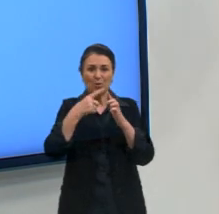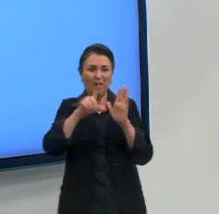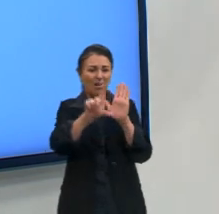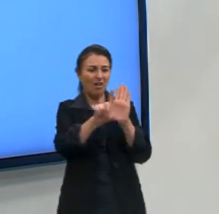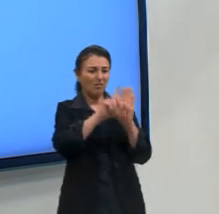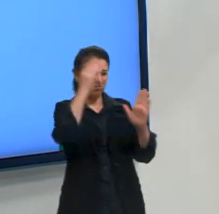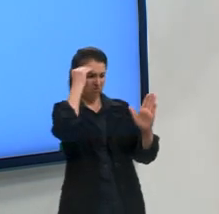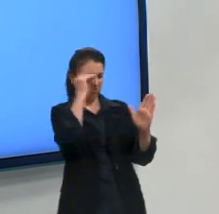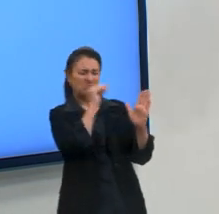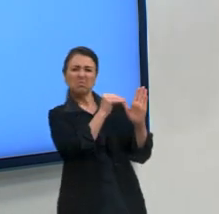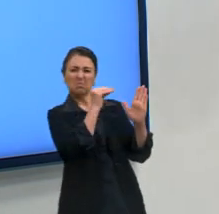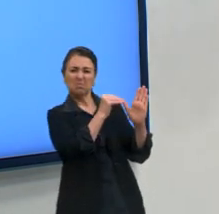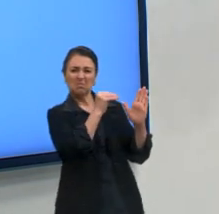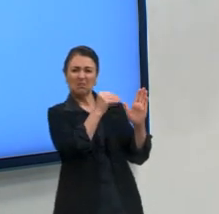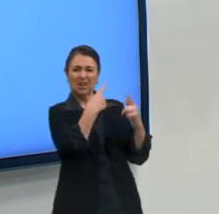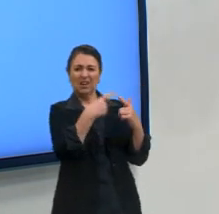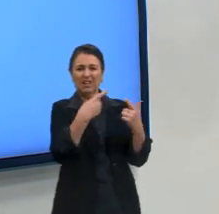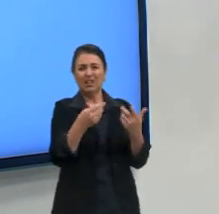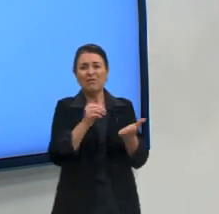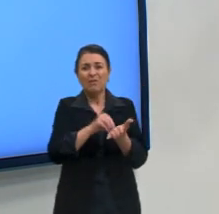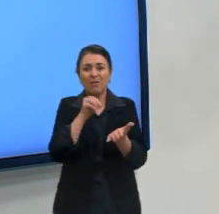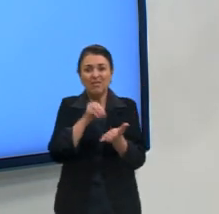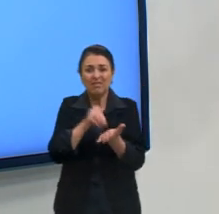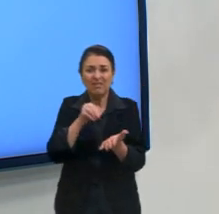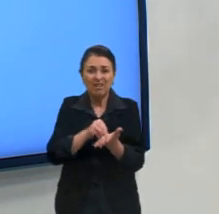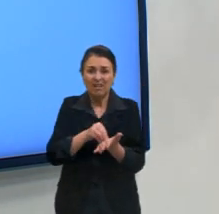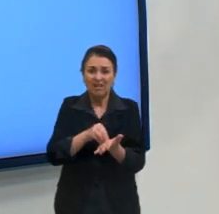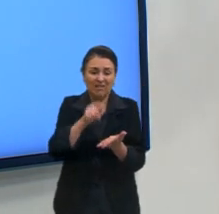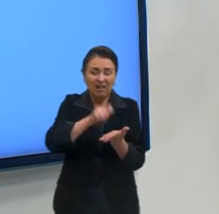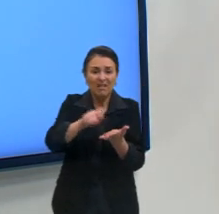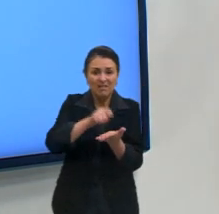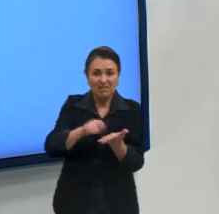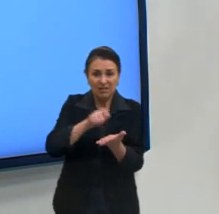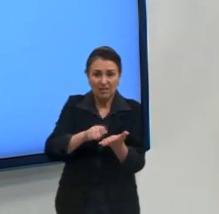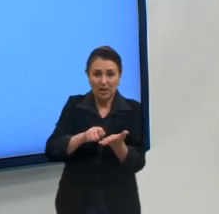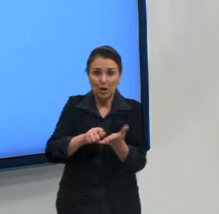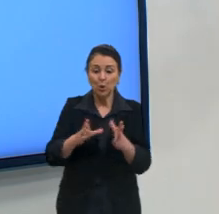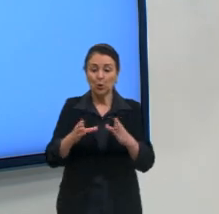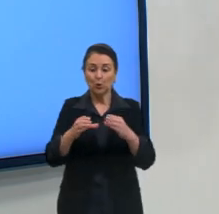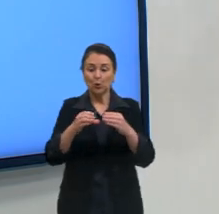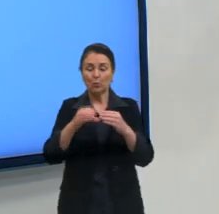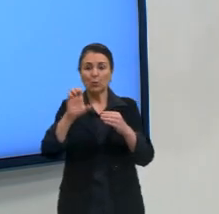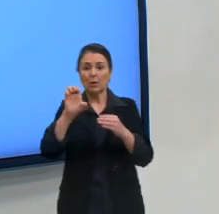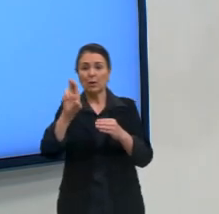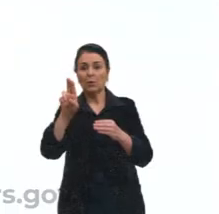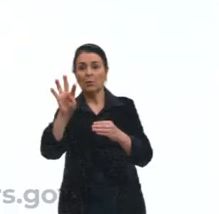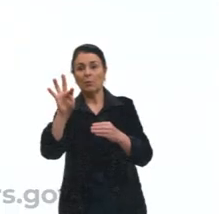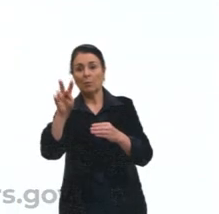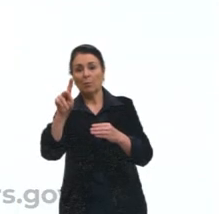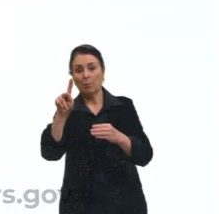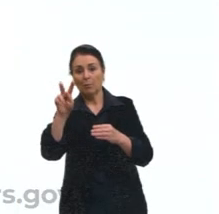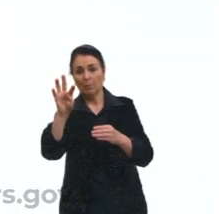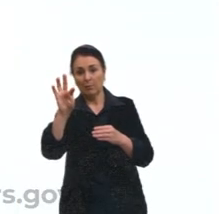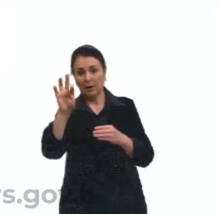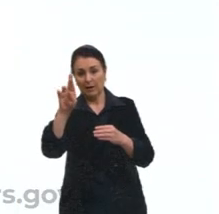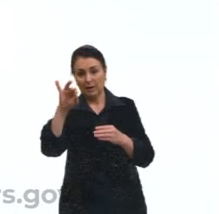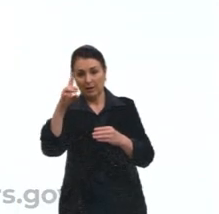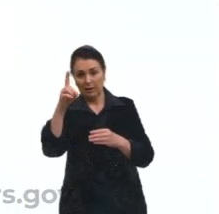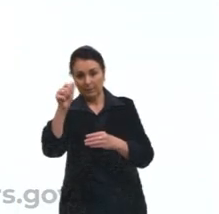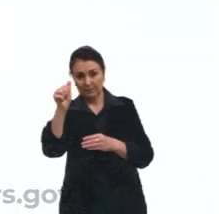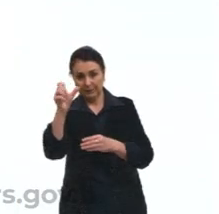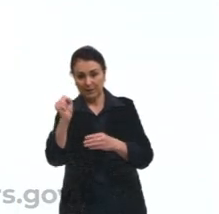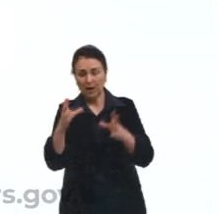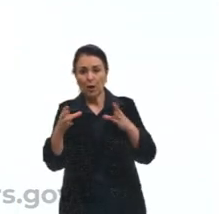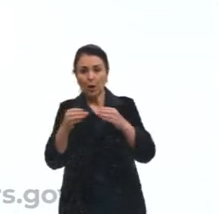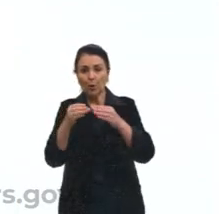escritos na frente parece algo muito normal mas na época não era e o seu patridas essa nobreza eles tinham poder